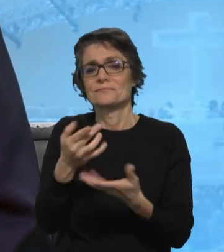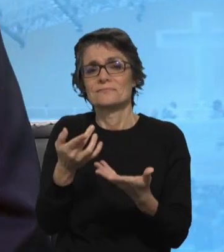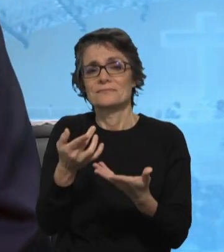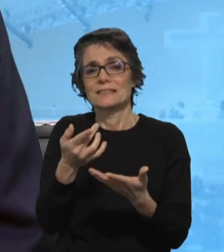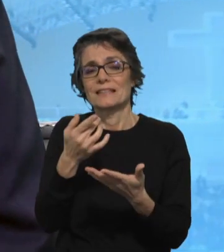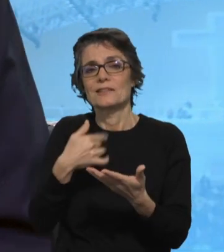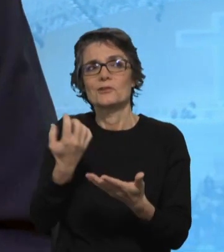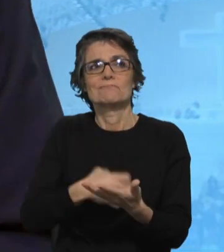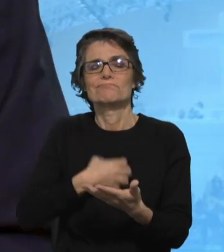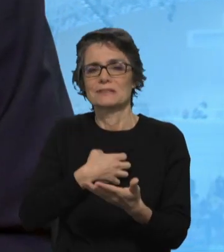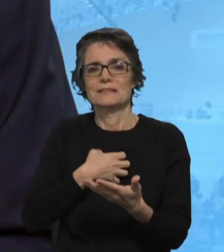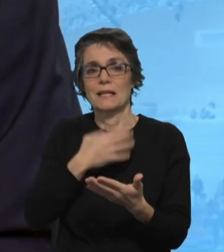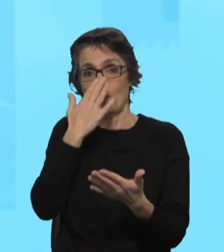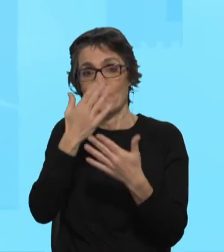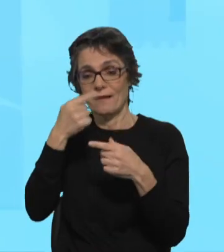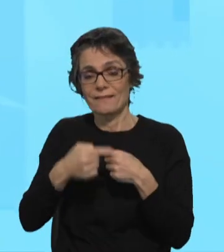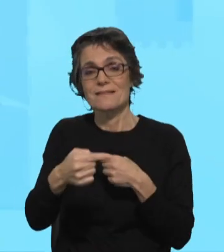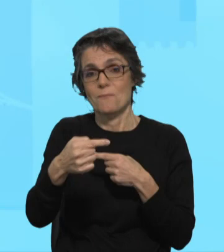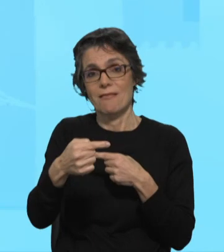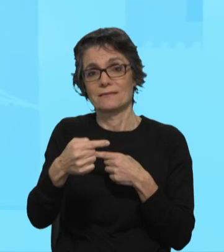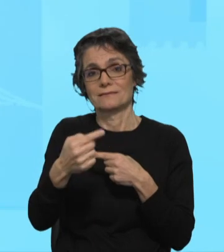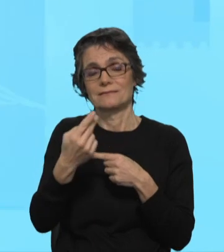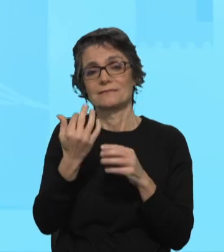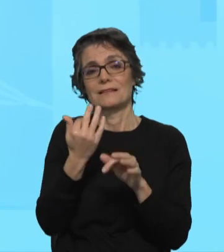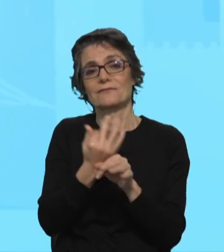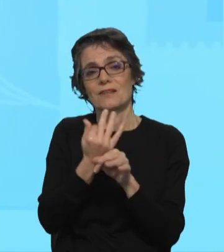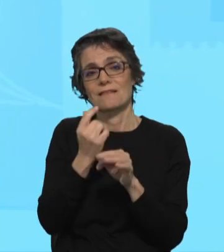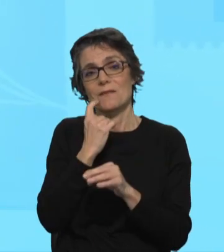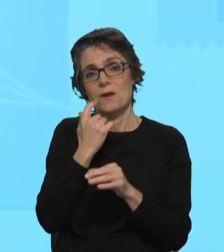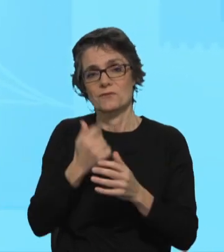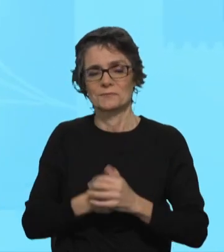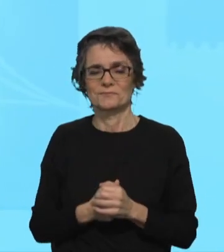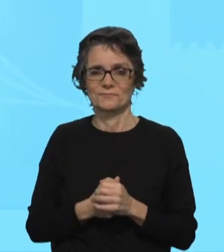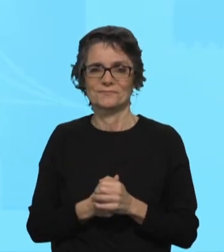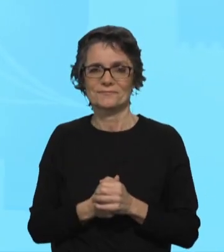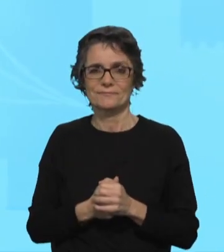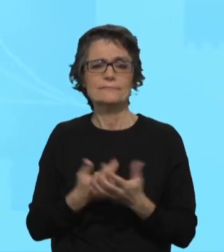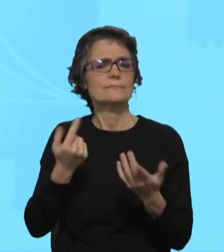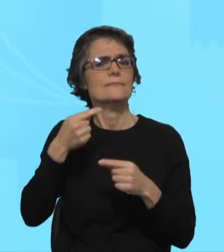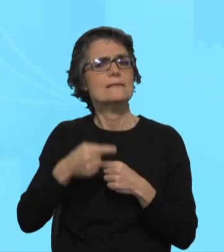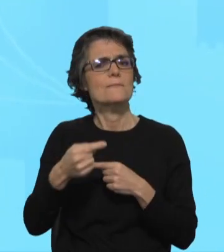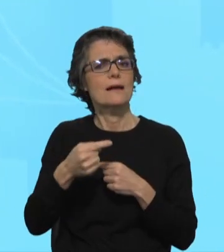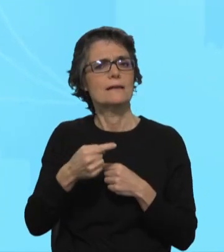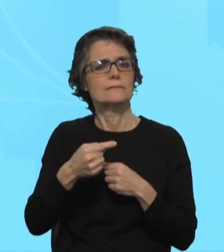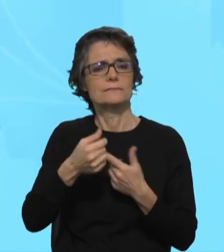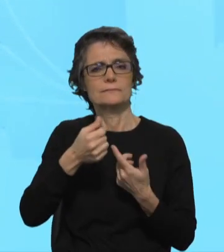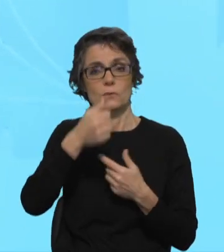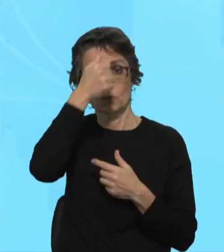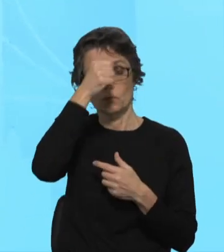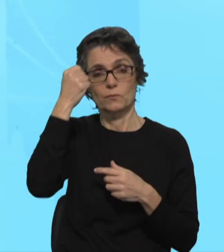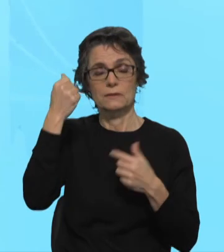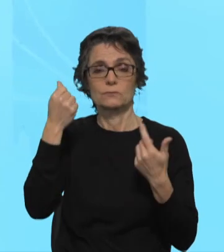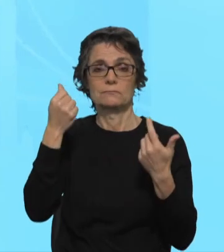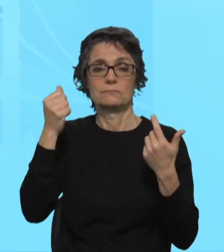no ponto de chegada desta semana, na celebração da Páscoa. E à medida que a semana vai caminhando, desde o domingo de Ramos,